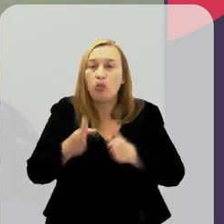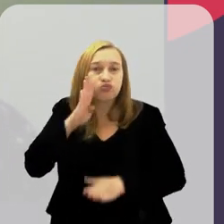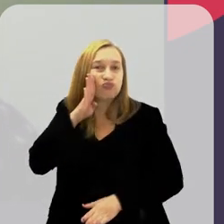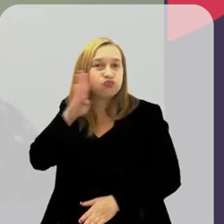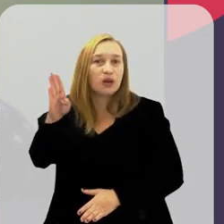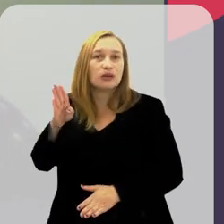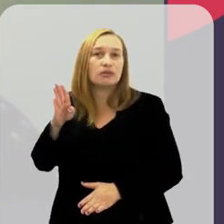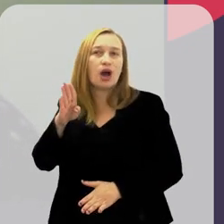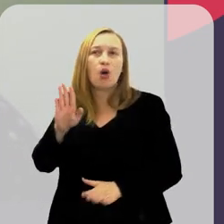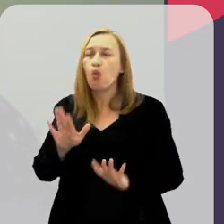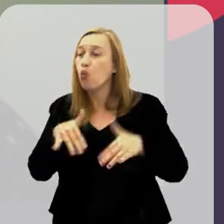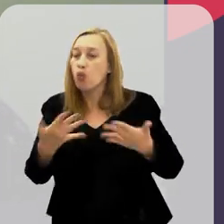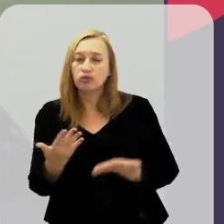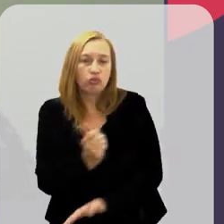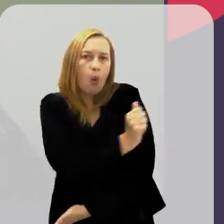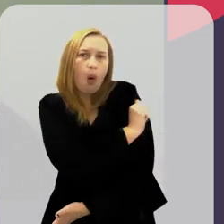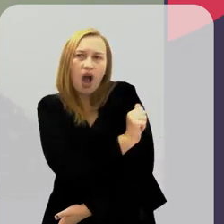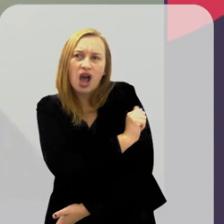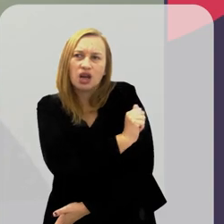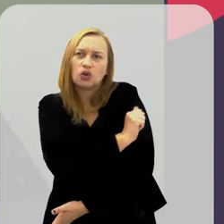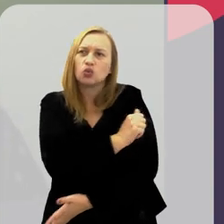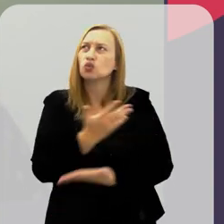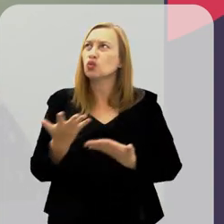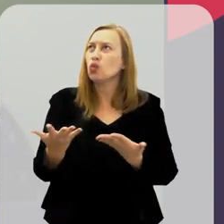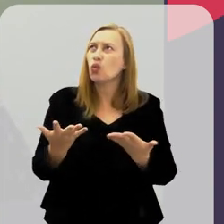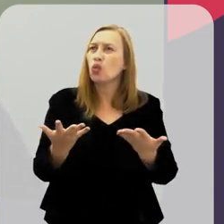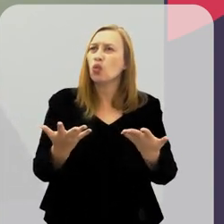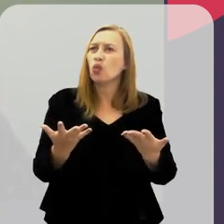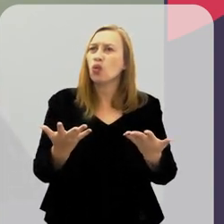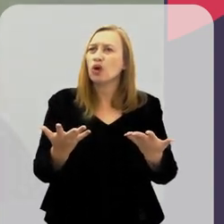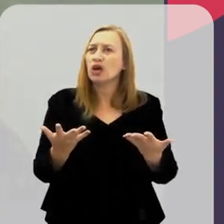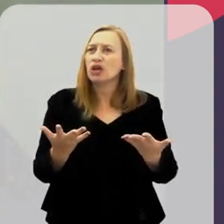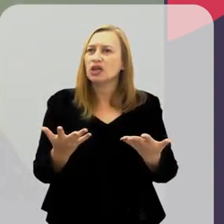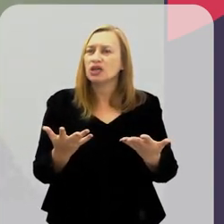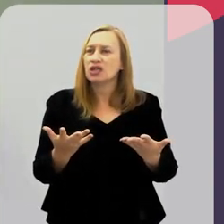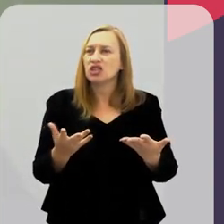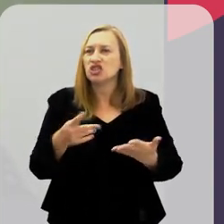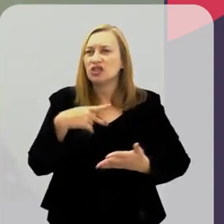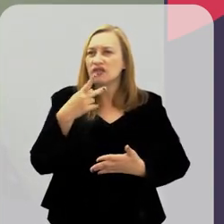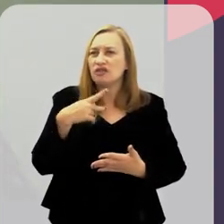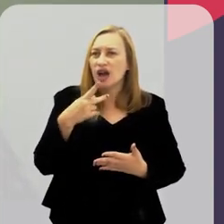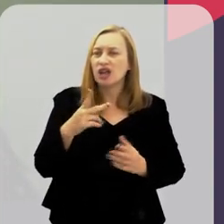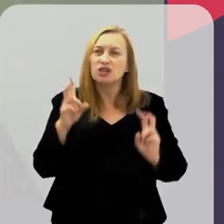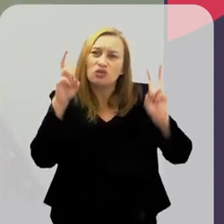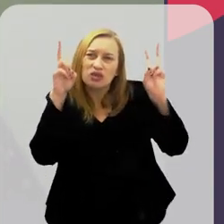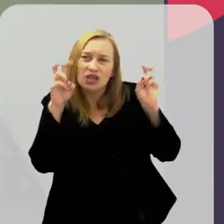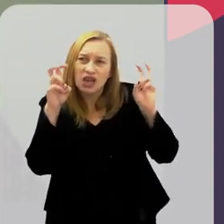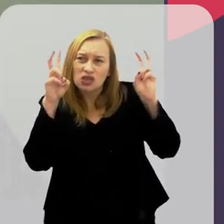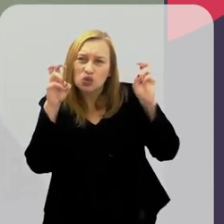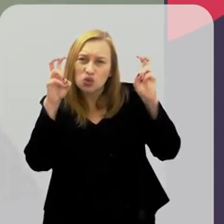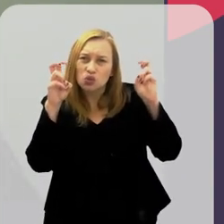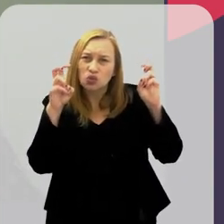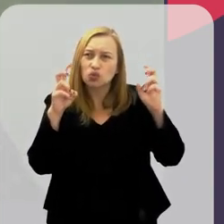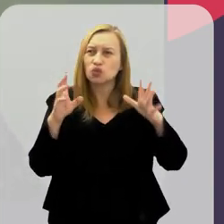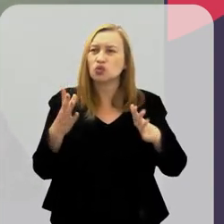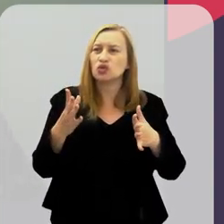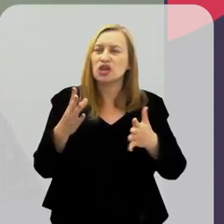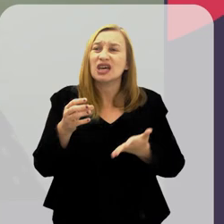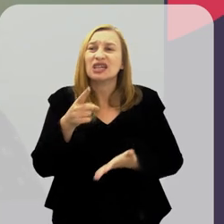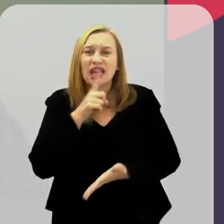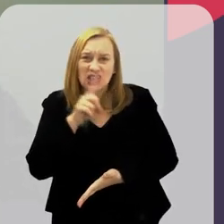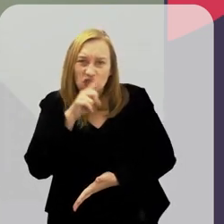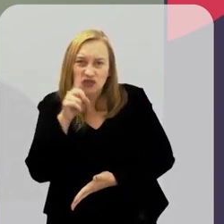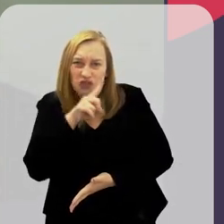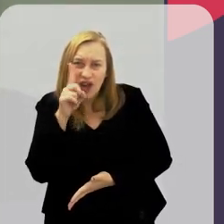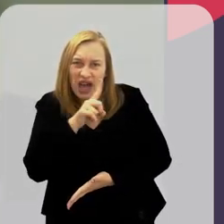E esse é o ponto-chave. Quando o aluno, a questão dos gaps, né, que ela falou,